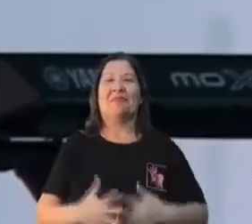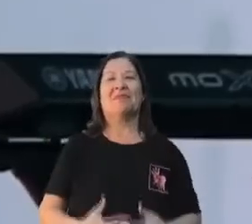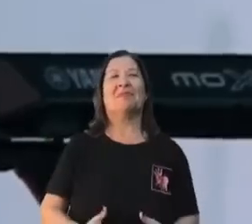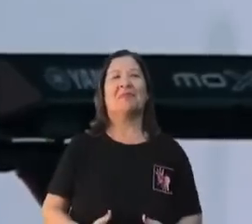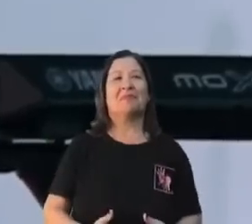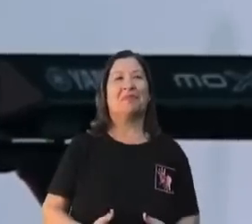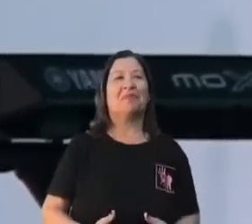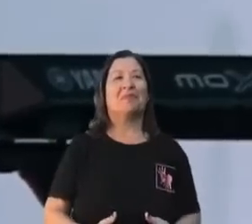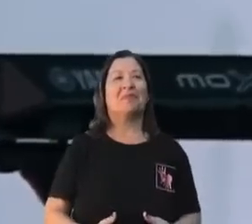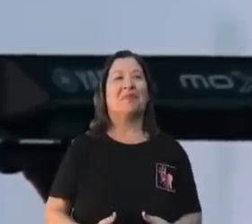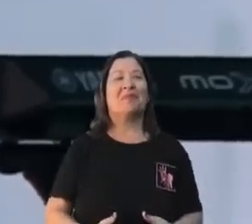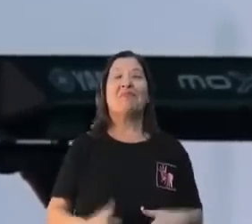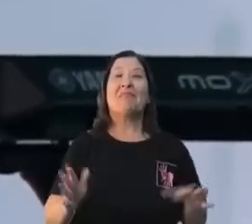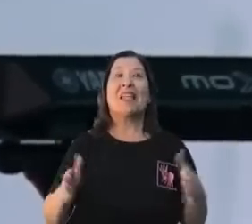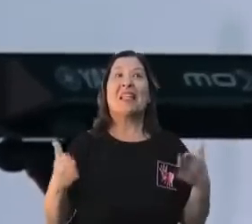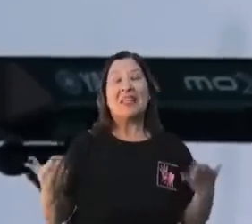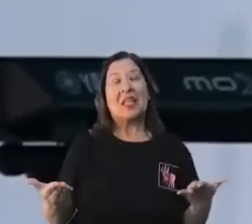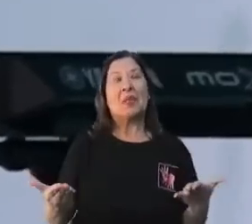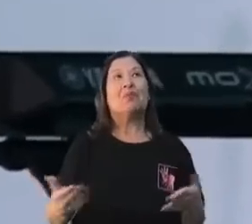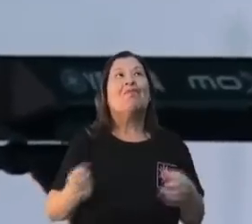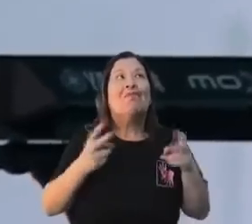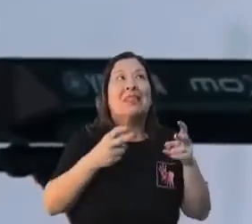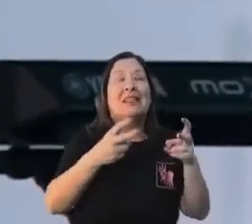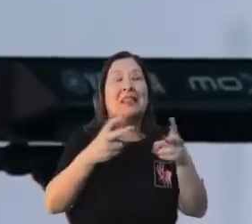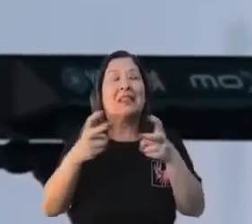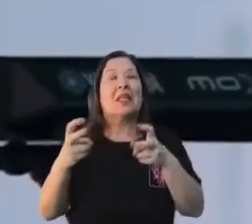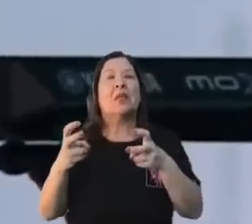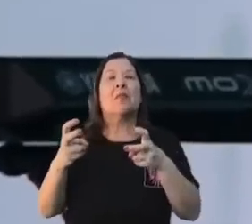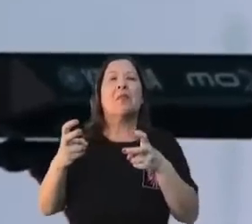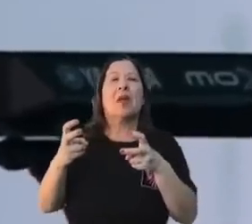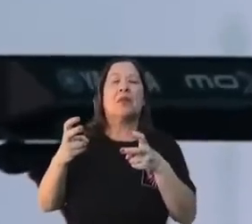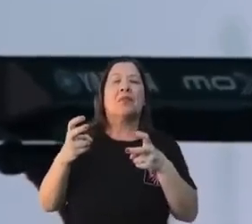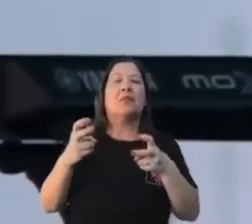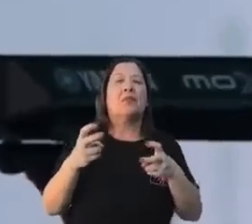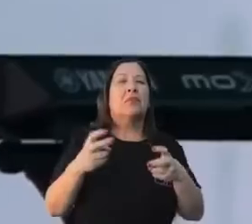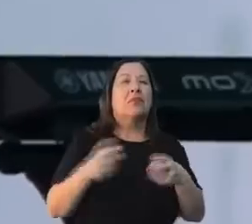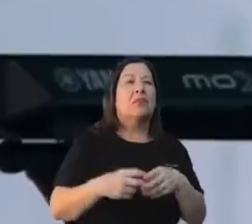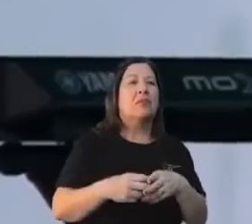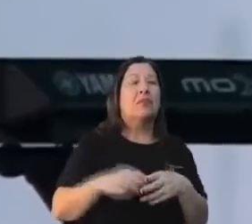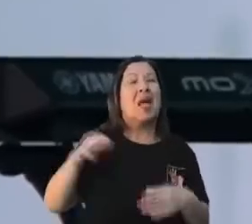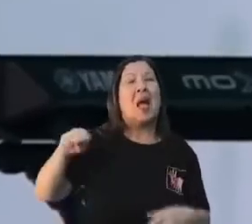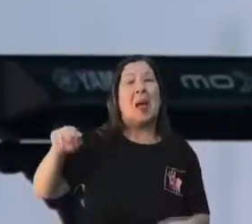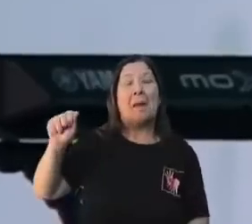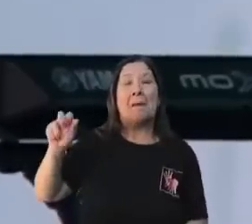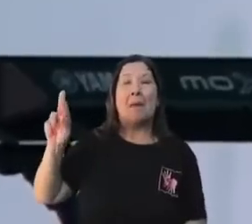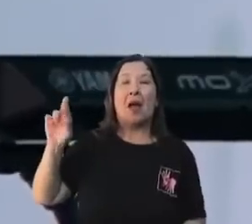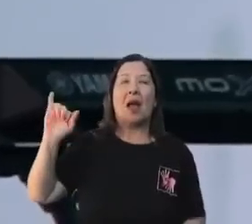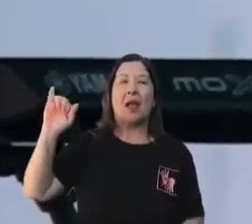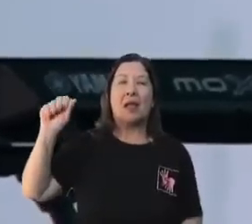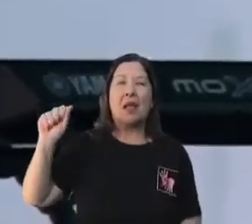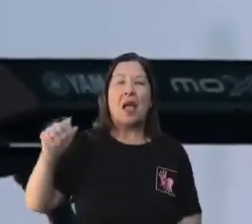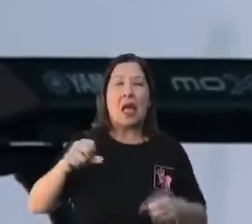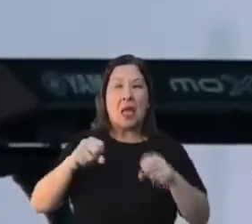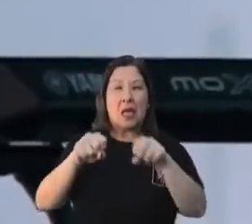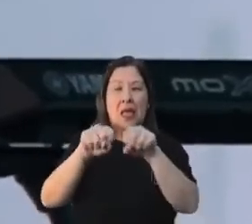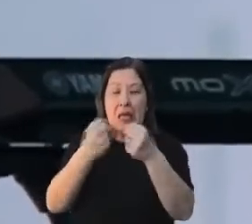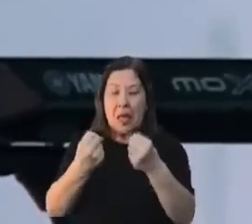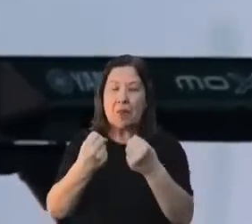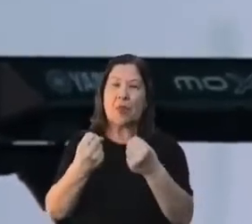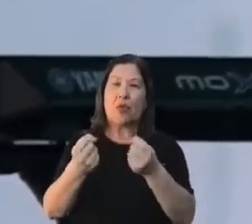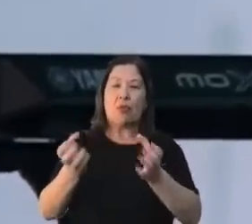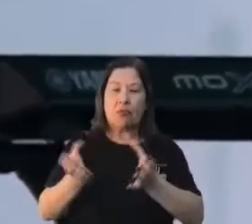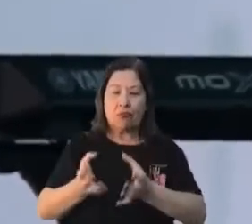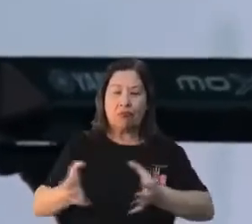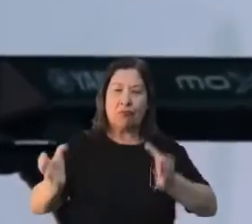Agora vejam que Maria não abriu o vaso, Maria quebrou o vaso. E por que Maria